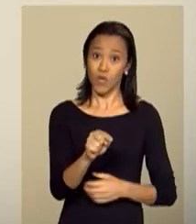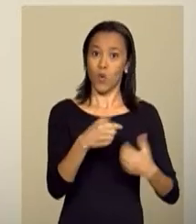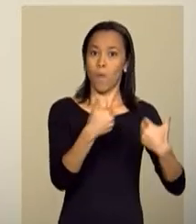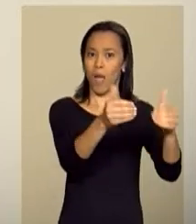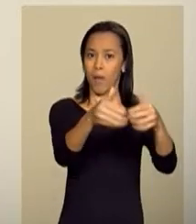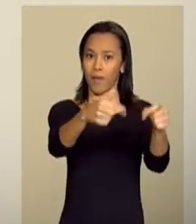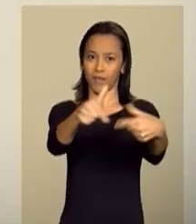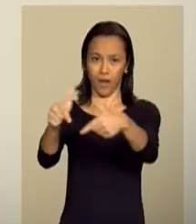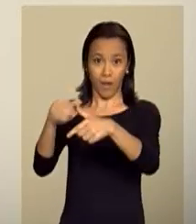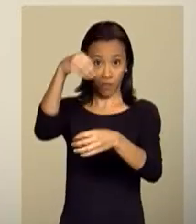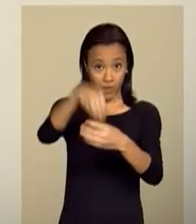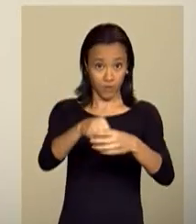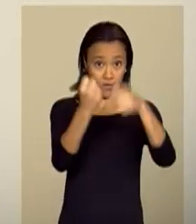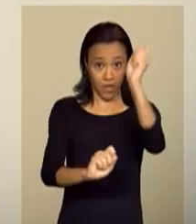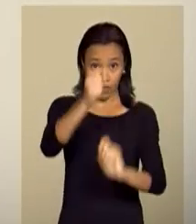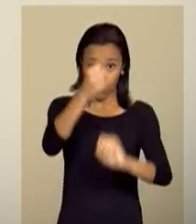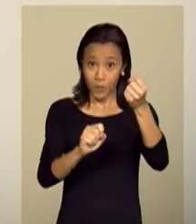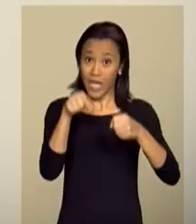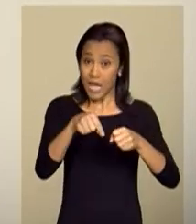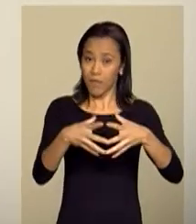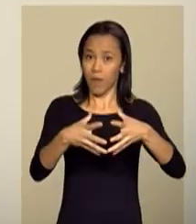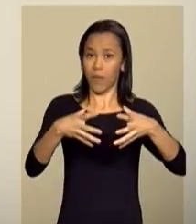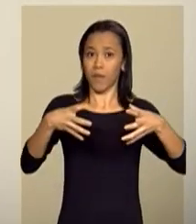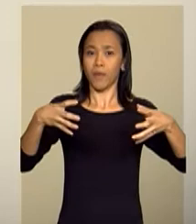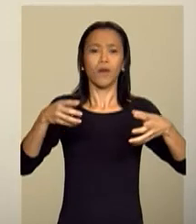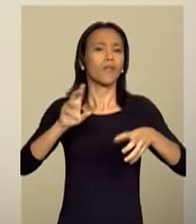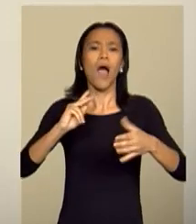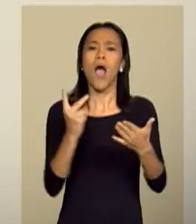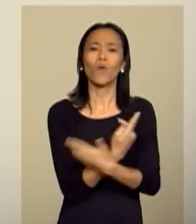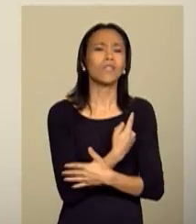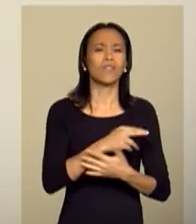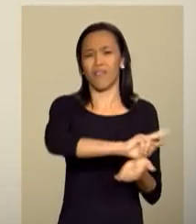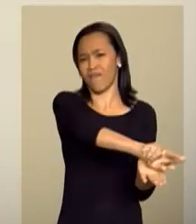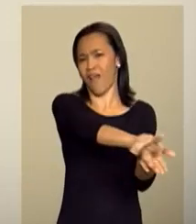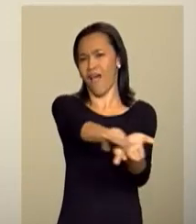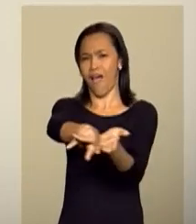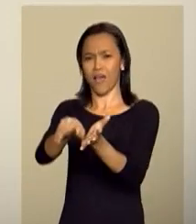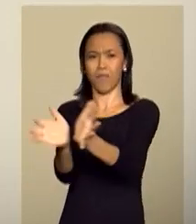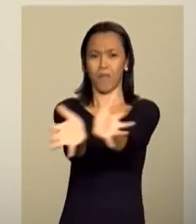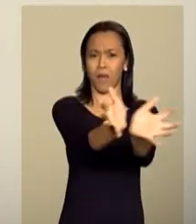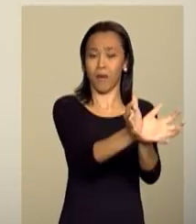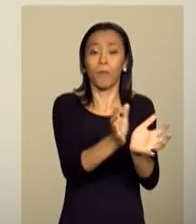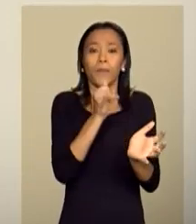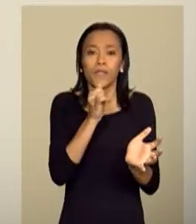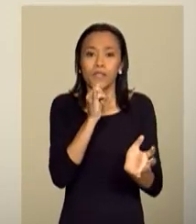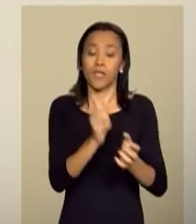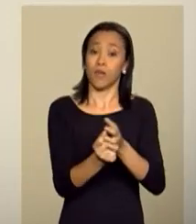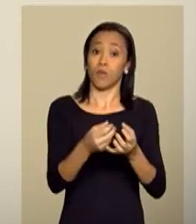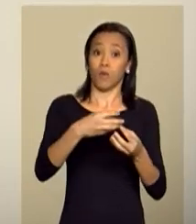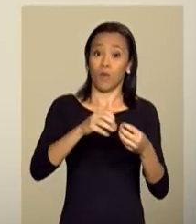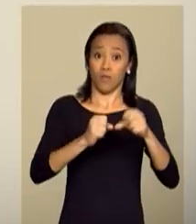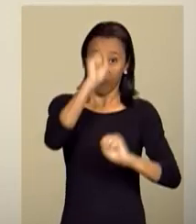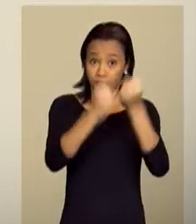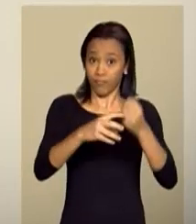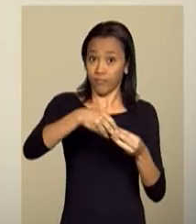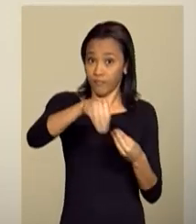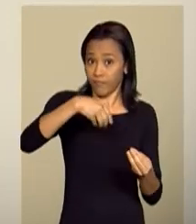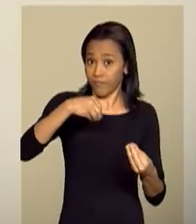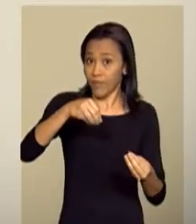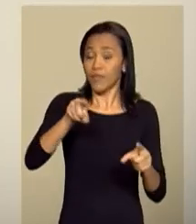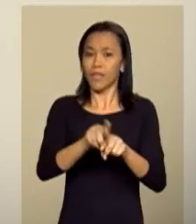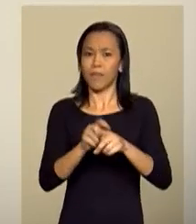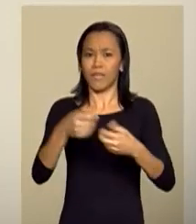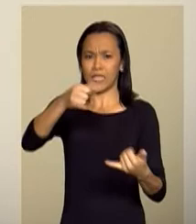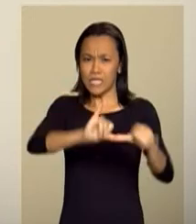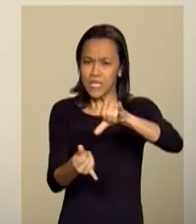na indústria esse crescimento do emprego está ocorrendo em várias atividades como por exemplo a indústria téxtil a indústria química